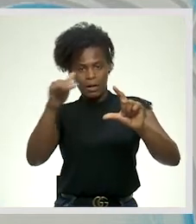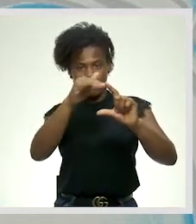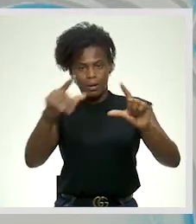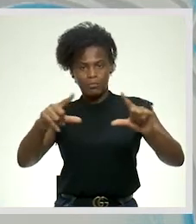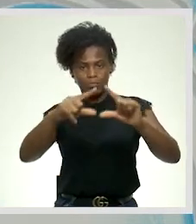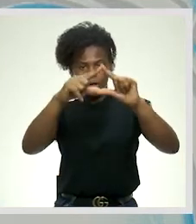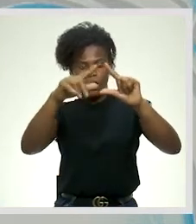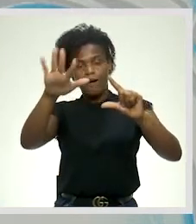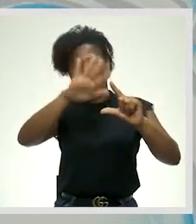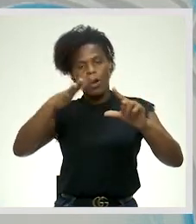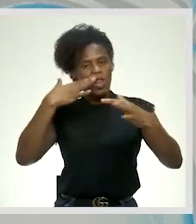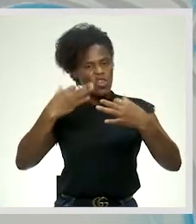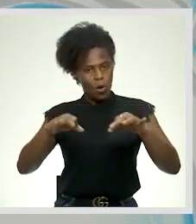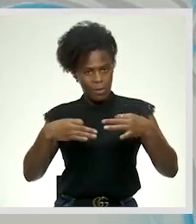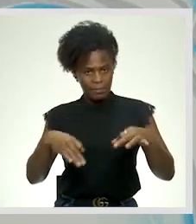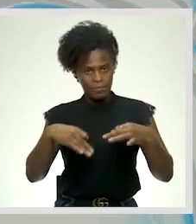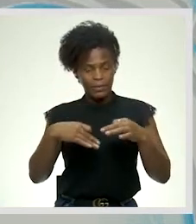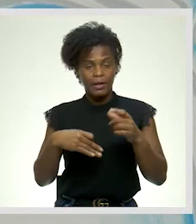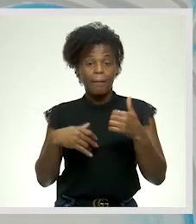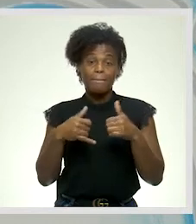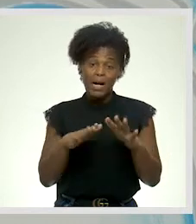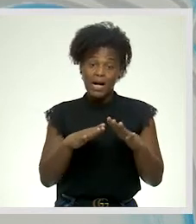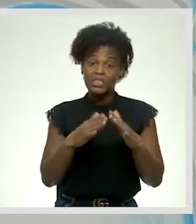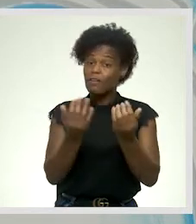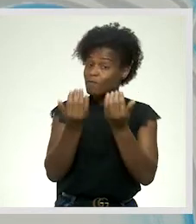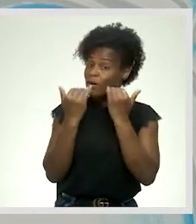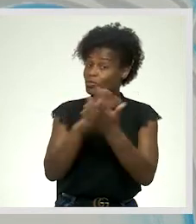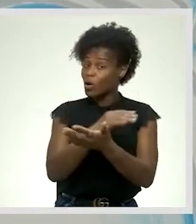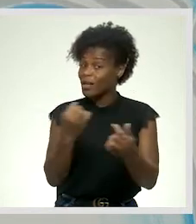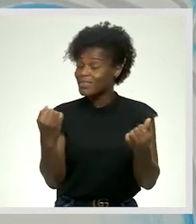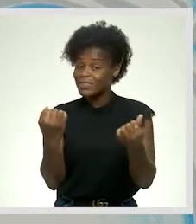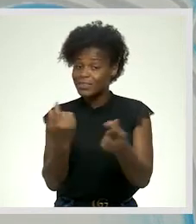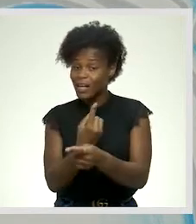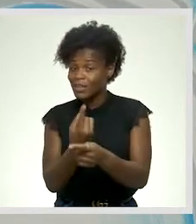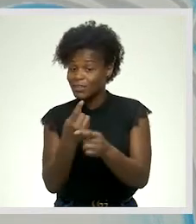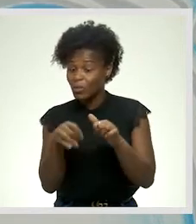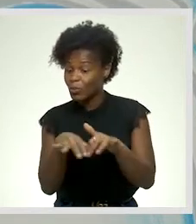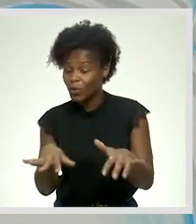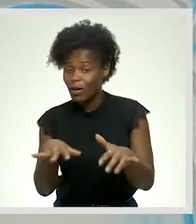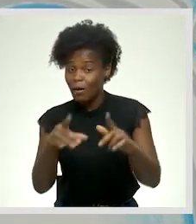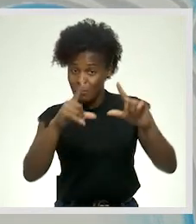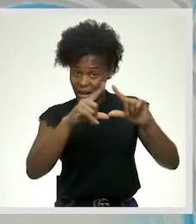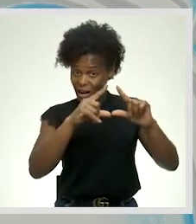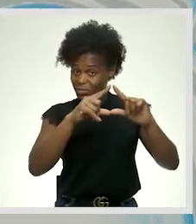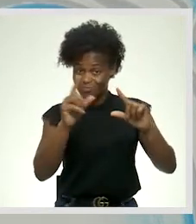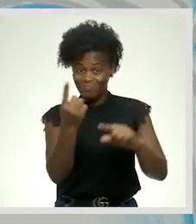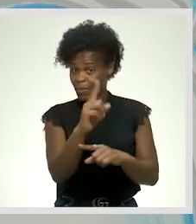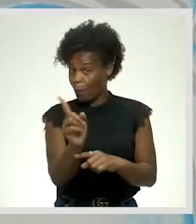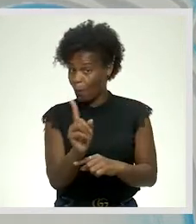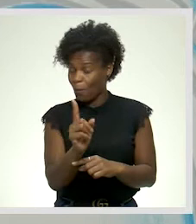a sua forma normal. Mas já a notícia, não podemos falar da mesma pirâmide. Na